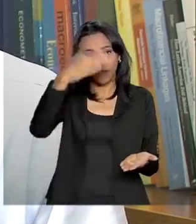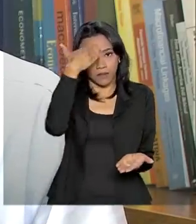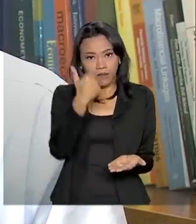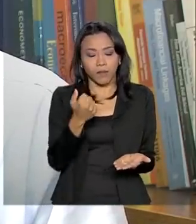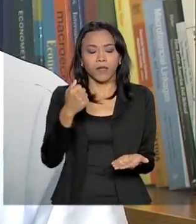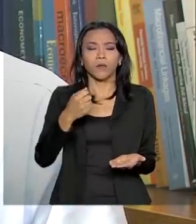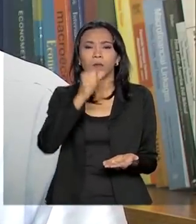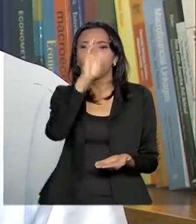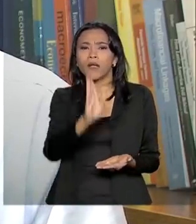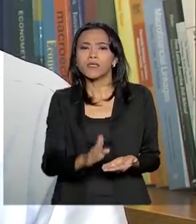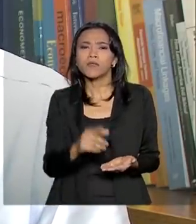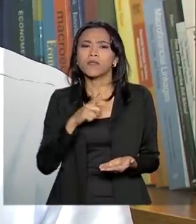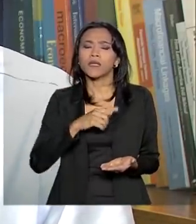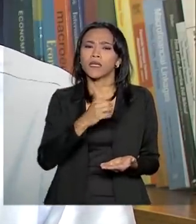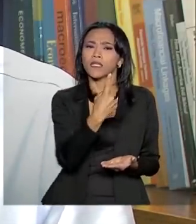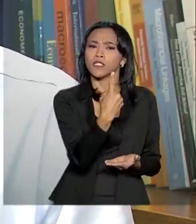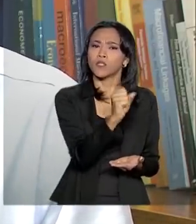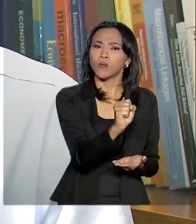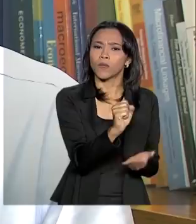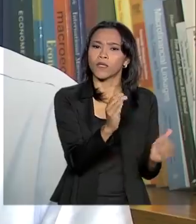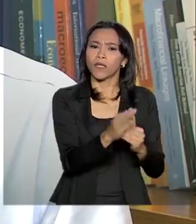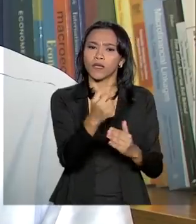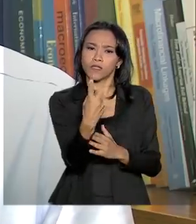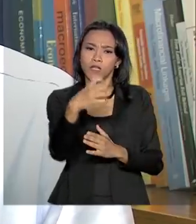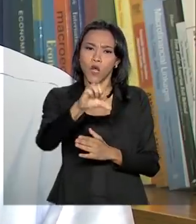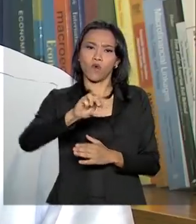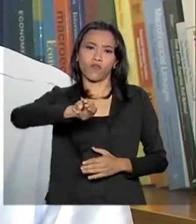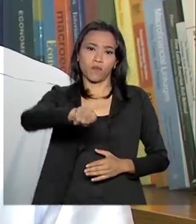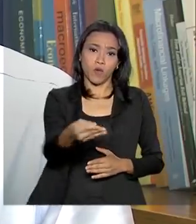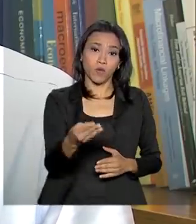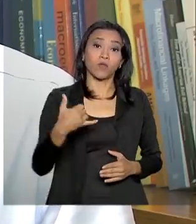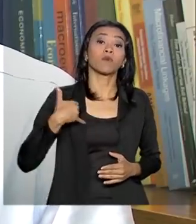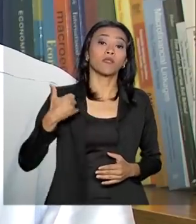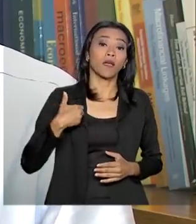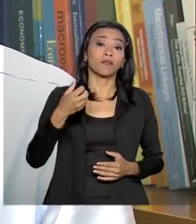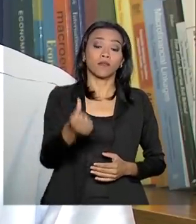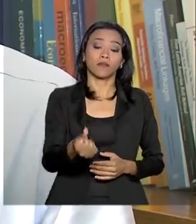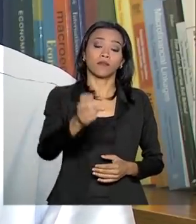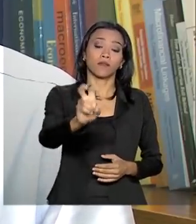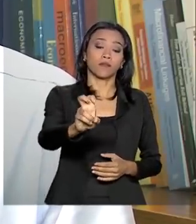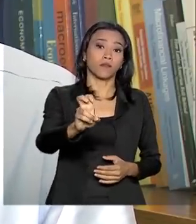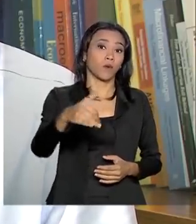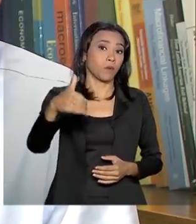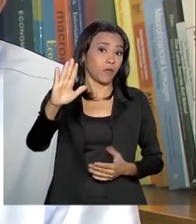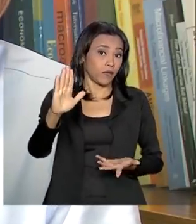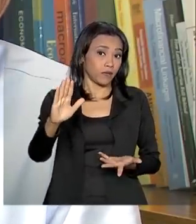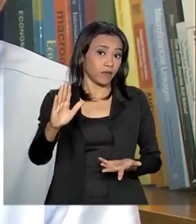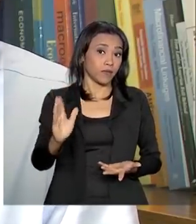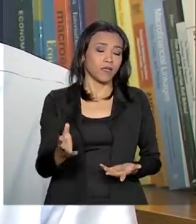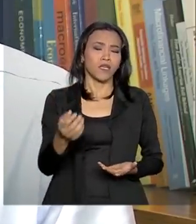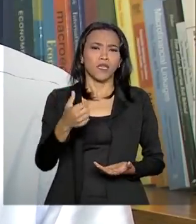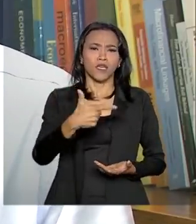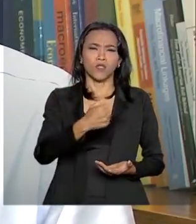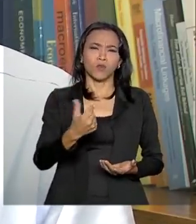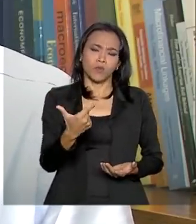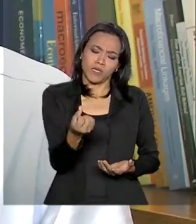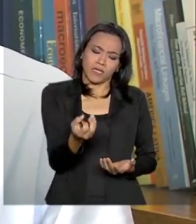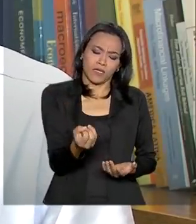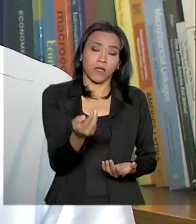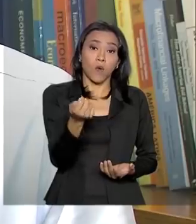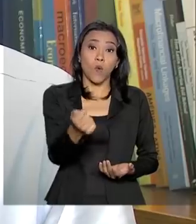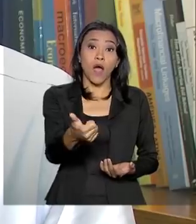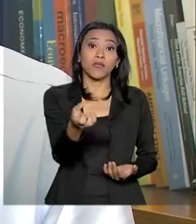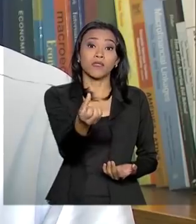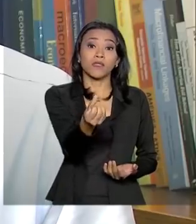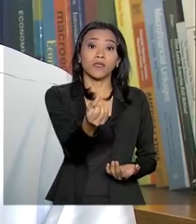tem 18 a 19 milhões de brasileiros com 65 anos de idade ou mais. Em 2060, seremos quase